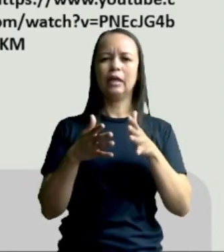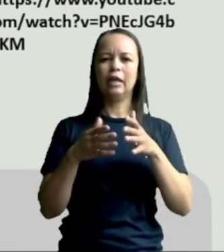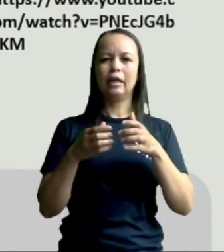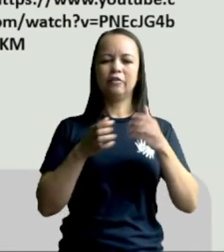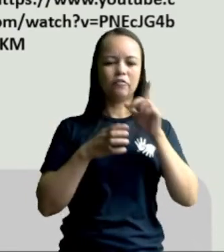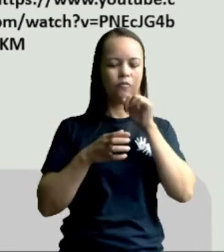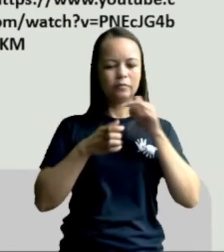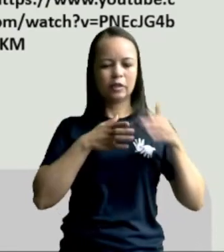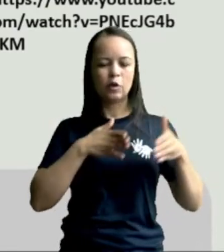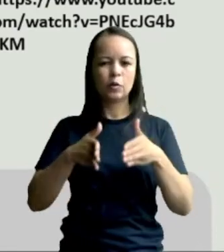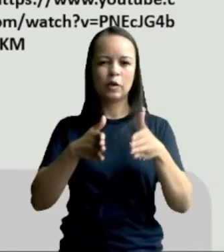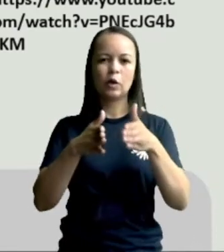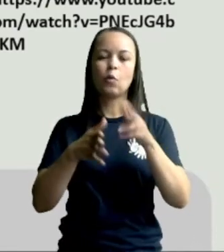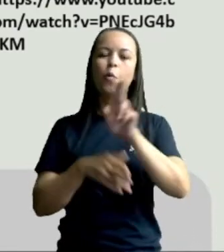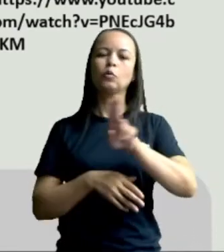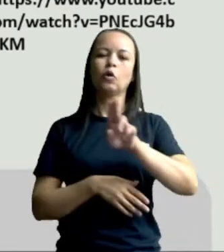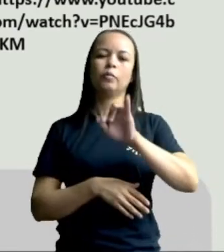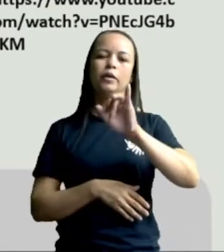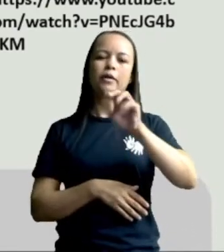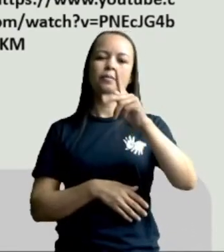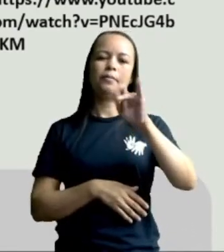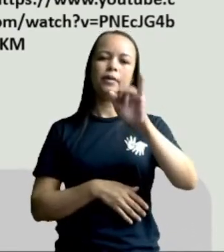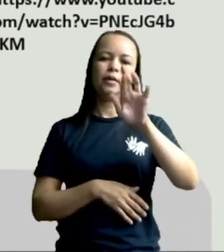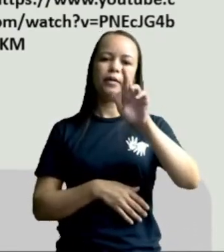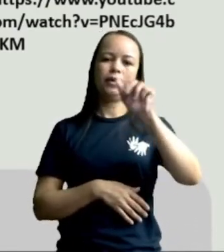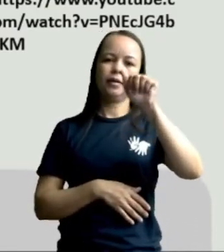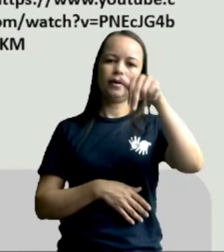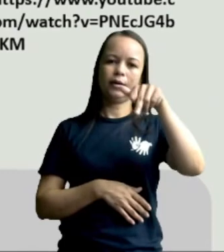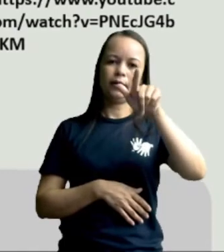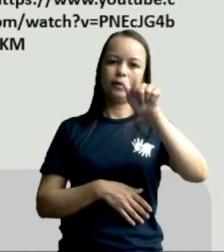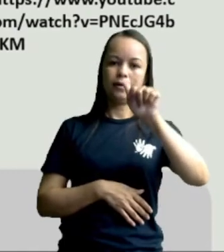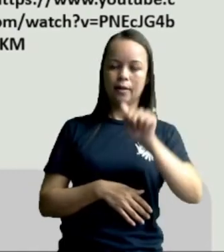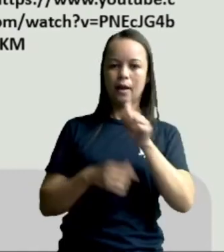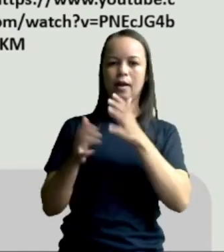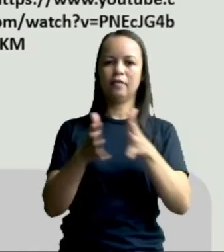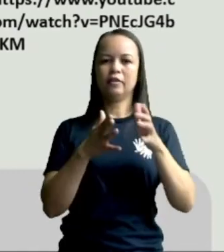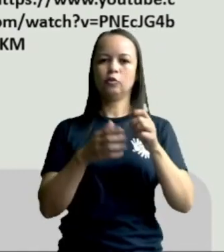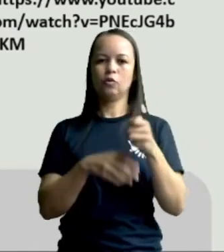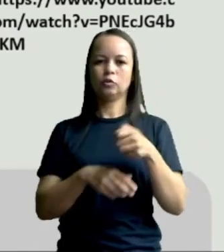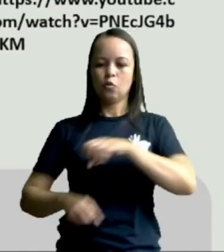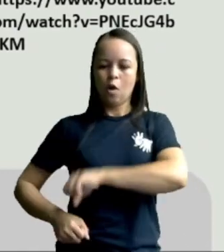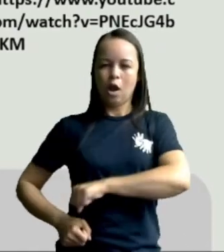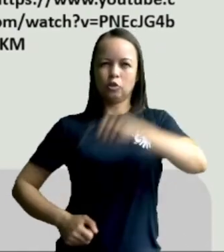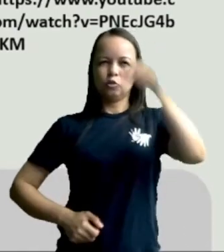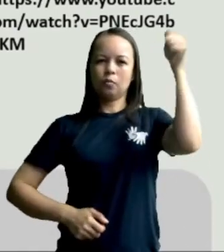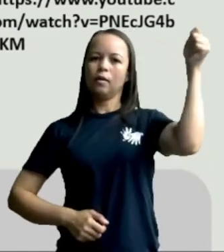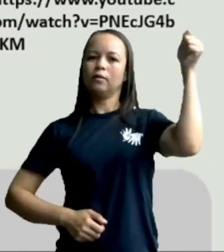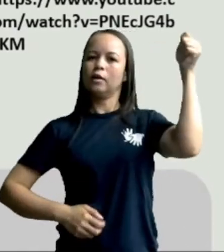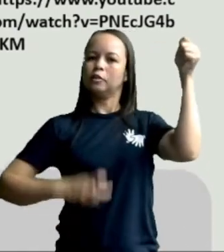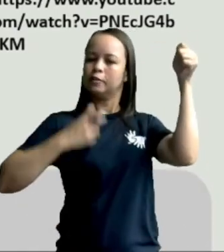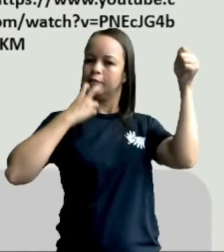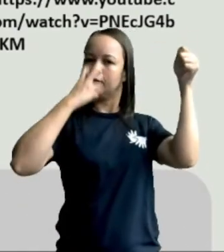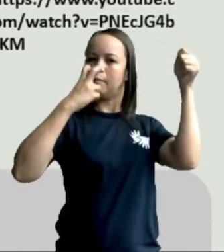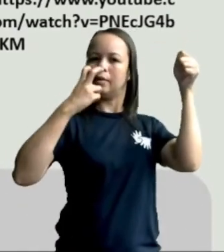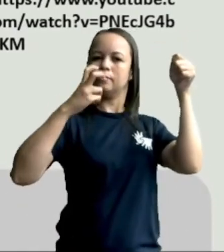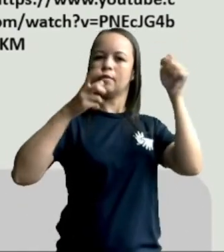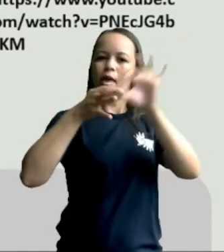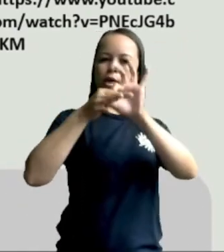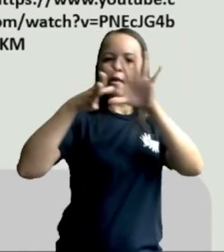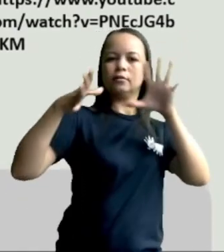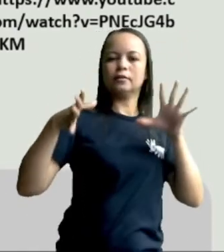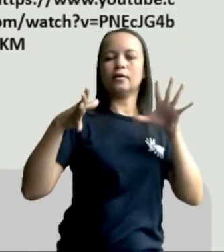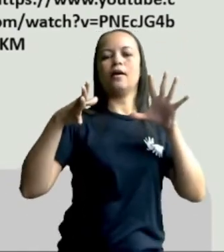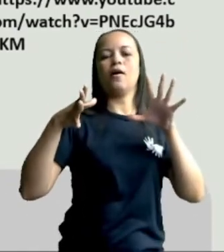beira de um rio, chamado Rio Ipiranga, levantou a sua espada e gritou: independência ou